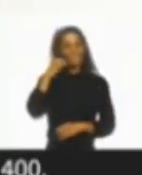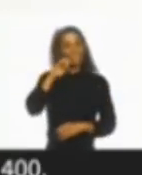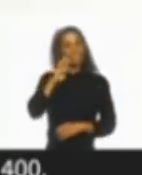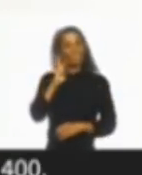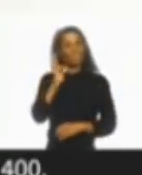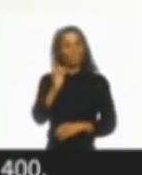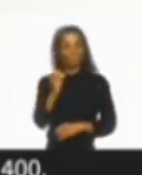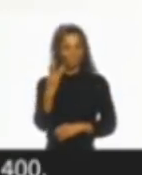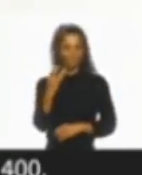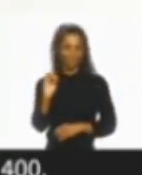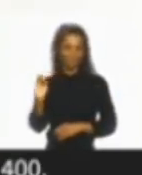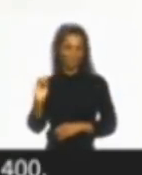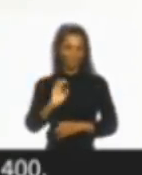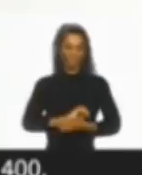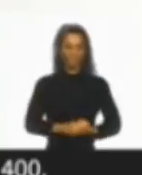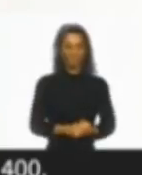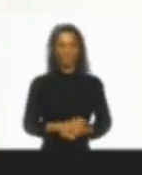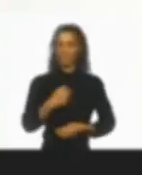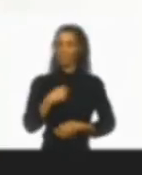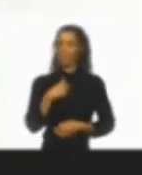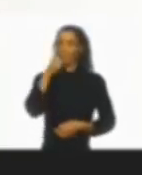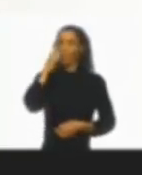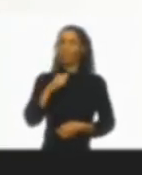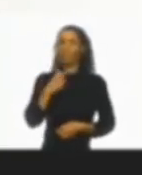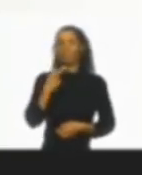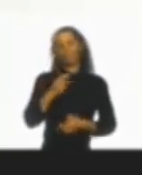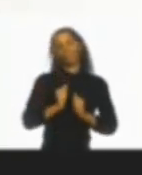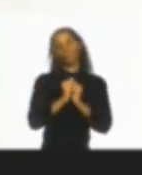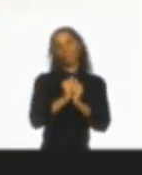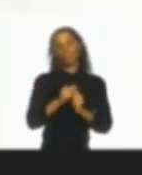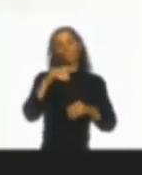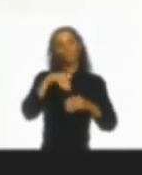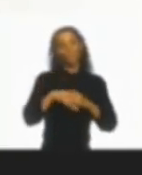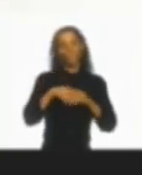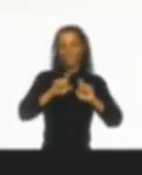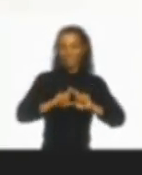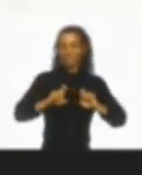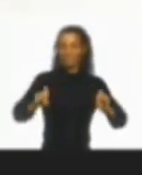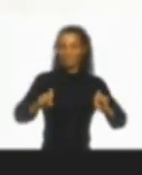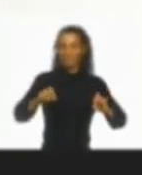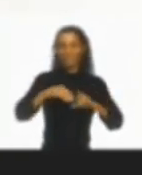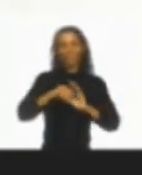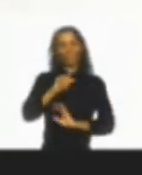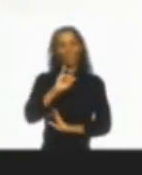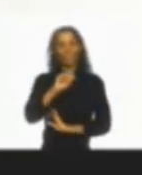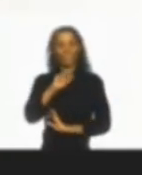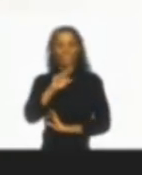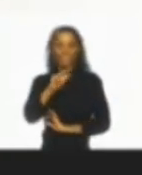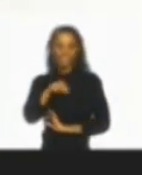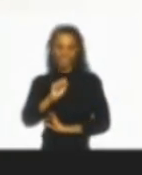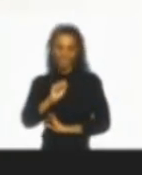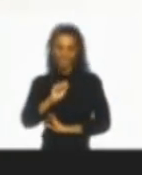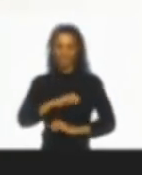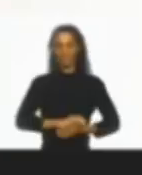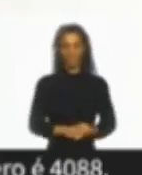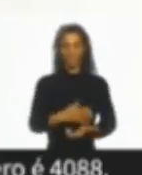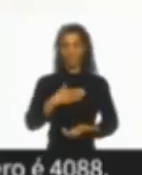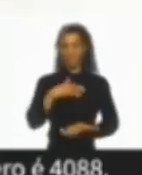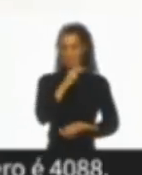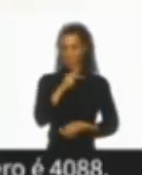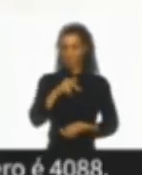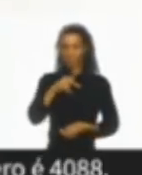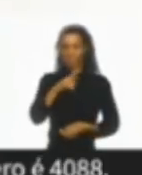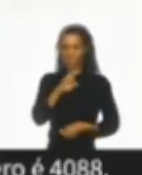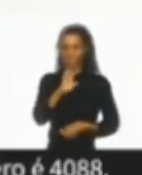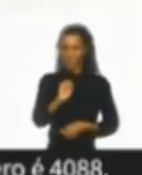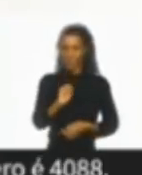Brasília. Senador Beto 400. Sou mulher, estou com você. Vote 4047, vote Luciana Custódio. Sou o